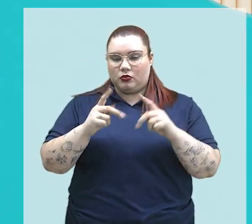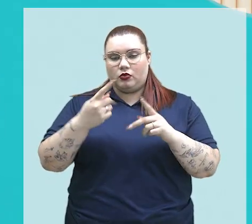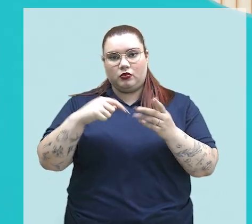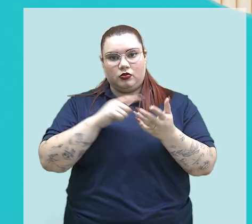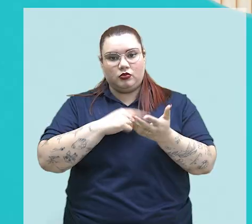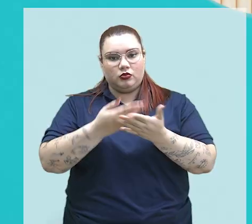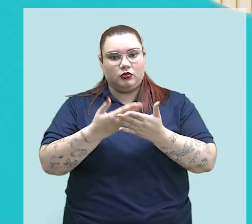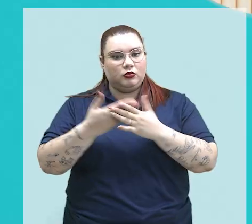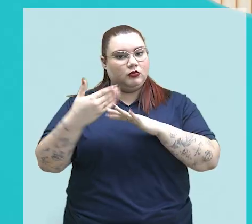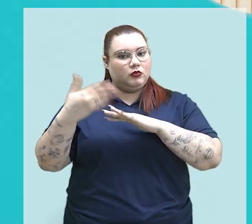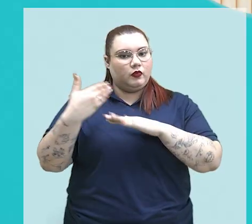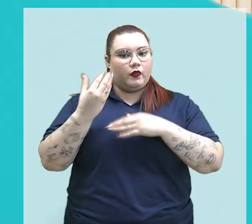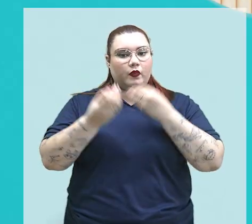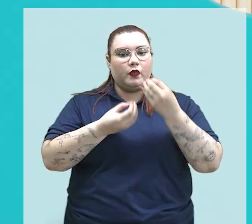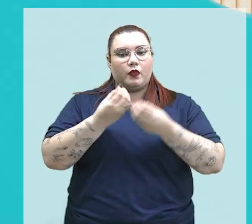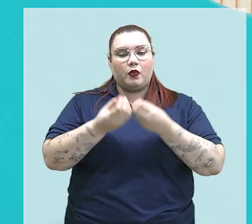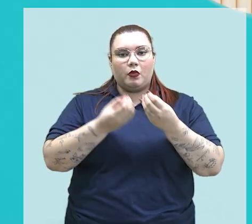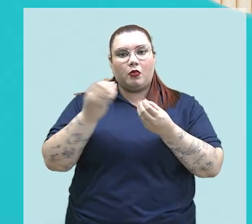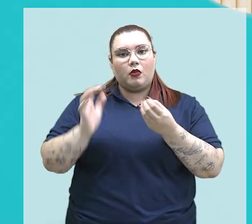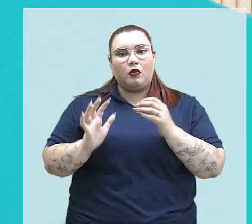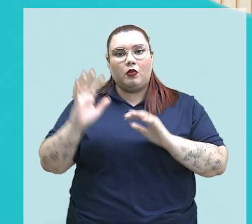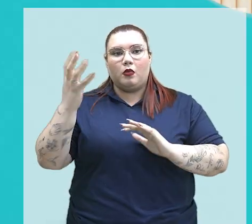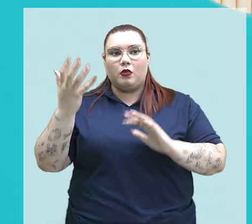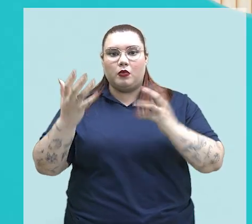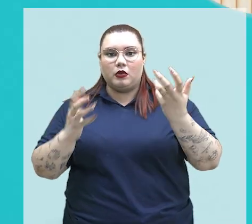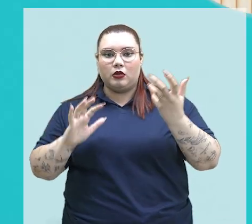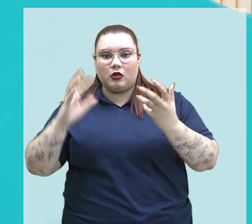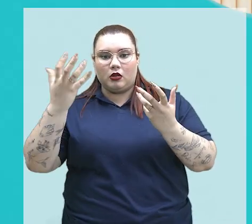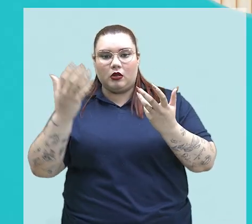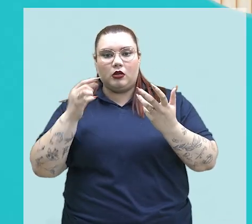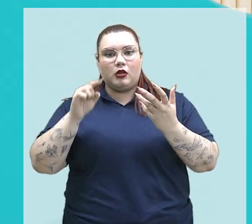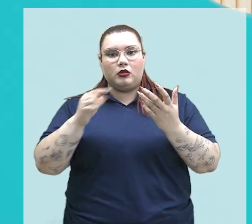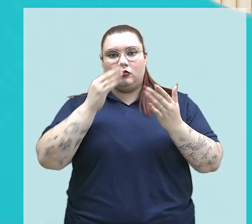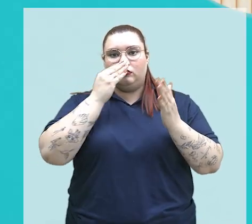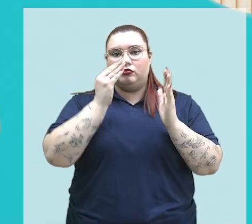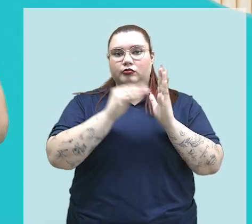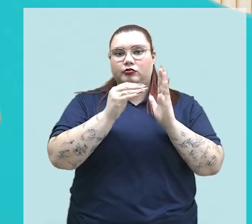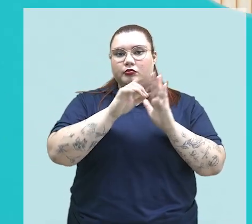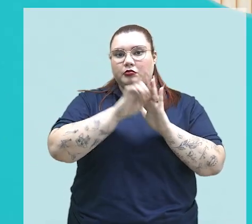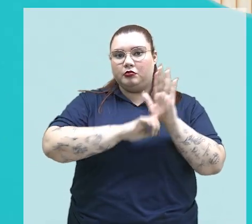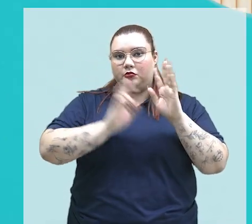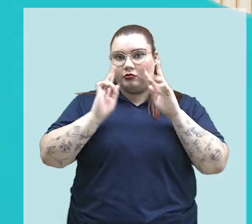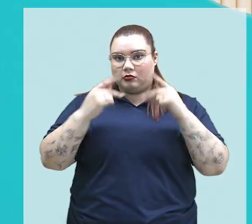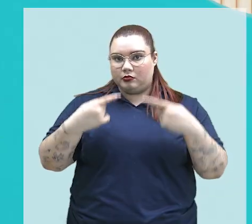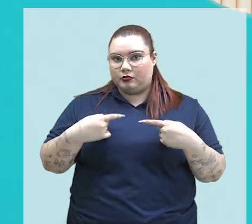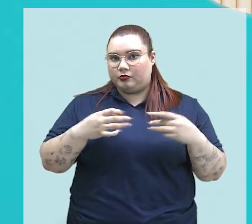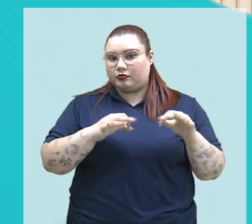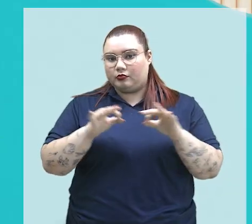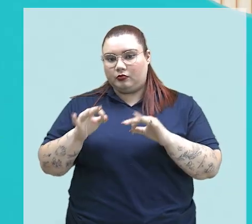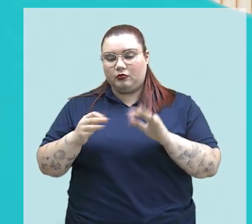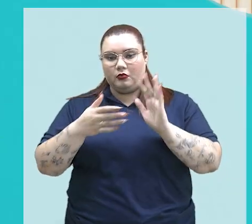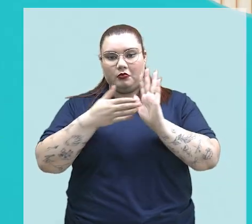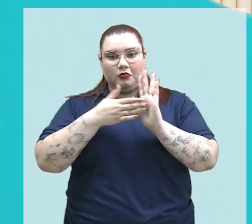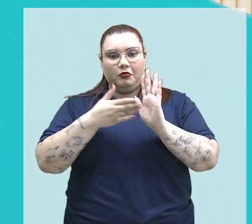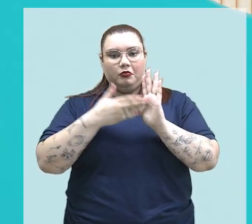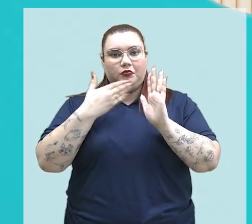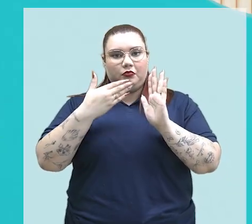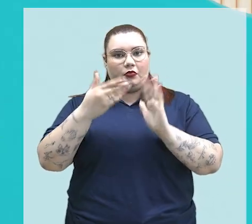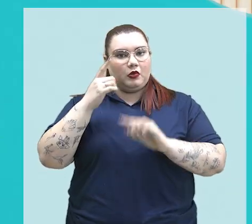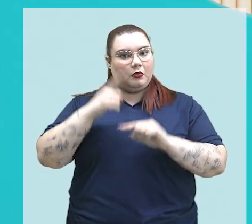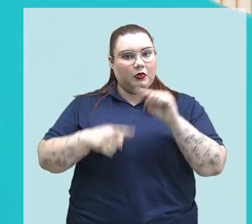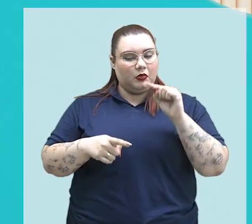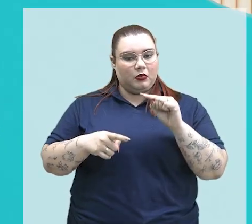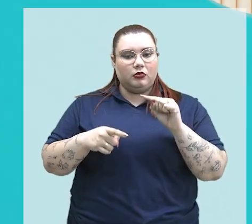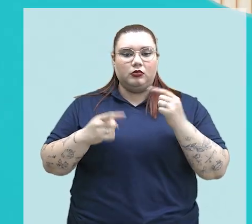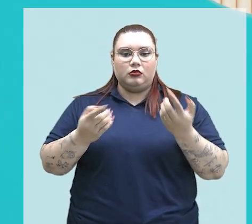aí como é que acontece, né? Esse ferimento aí aos direitos humanos. A proposta pede que você não faça isso,